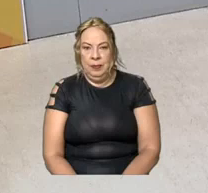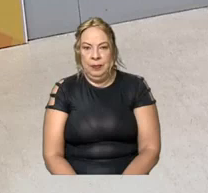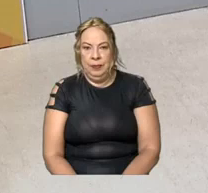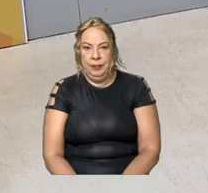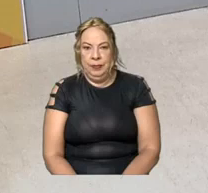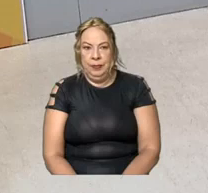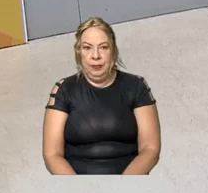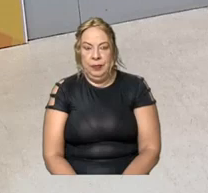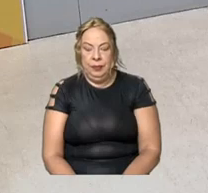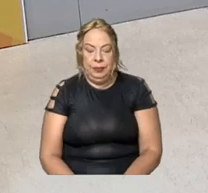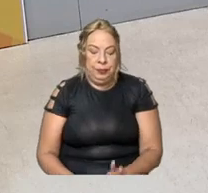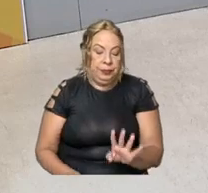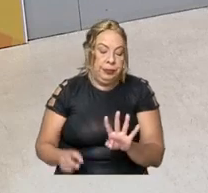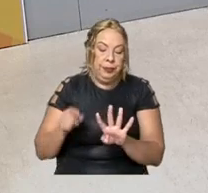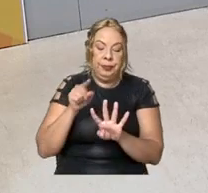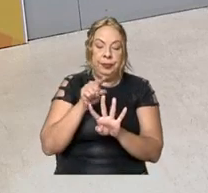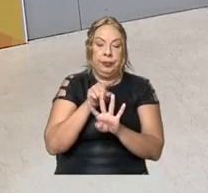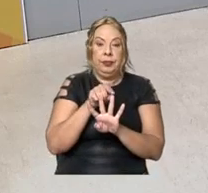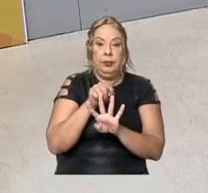anos.